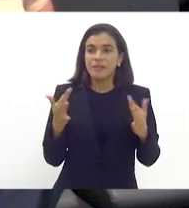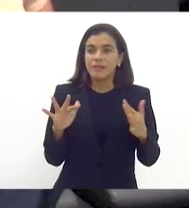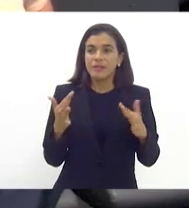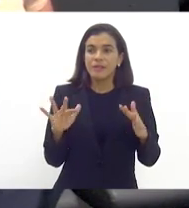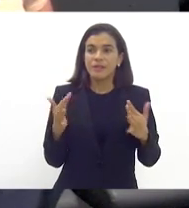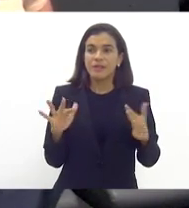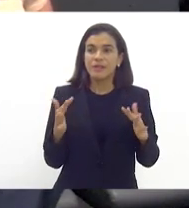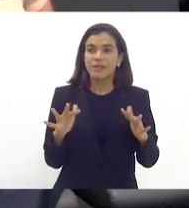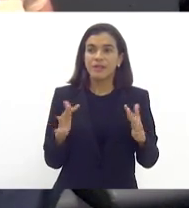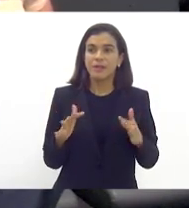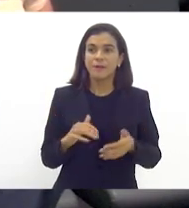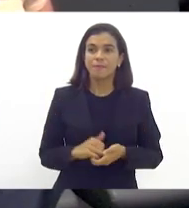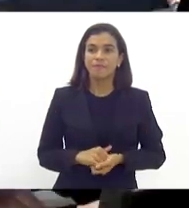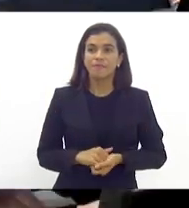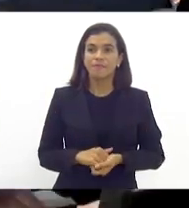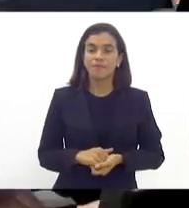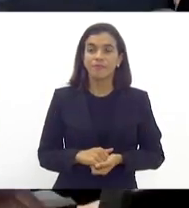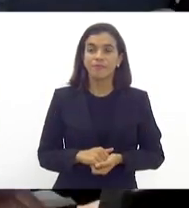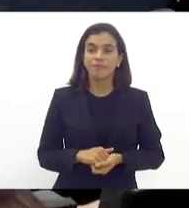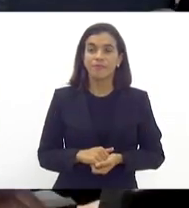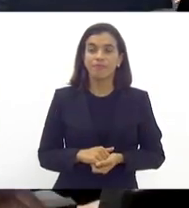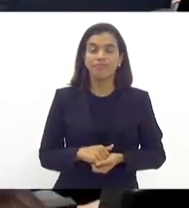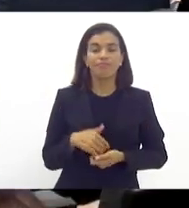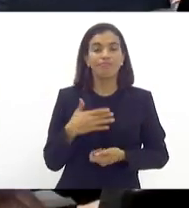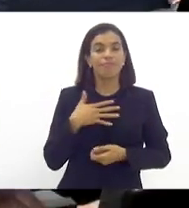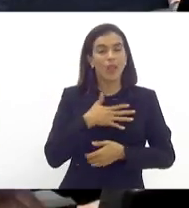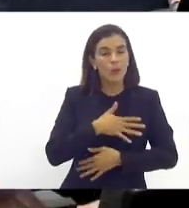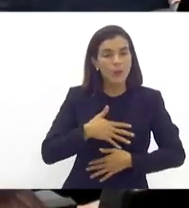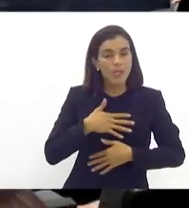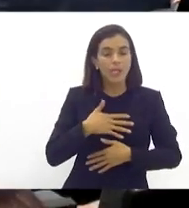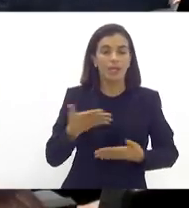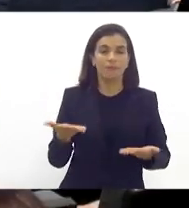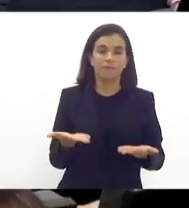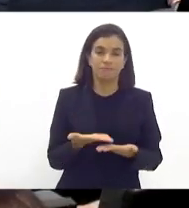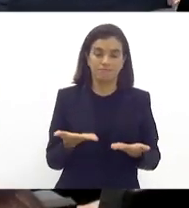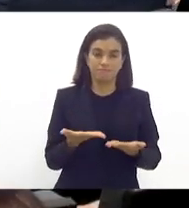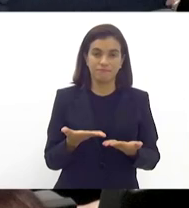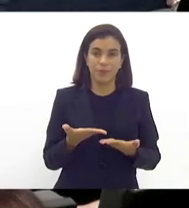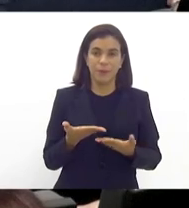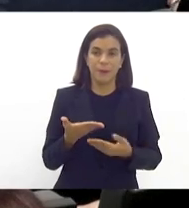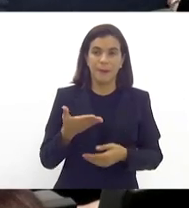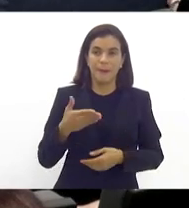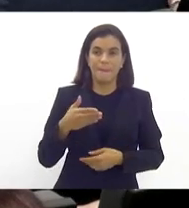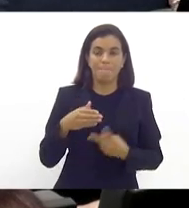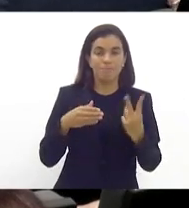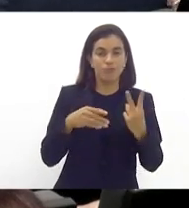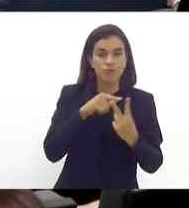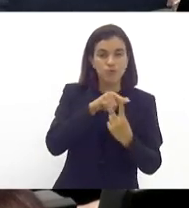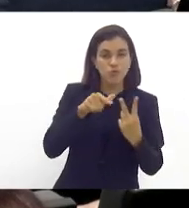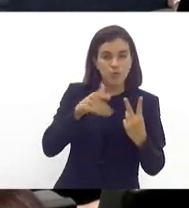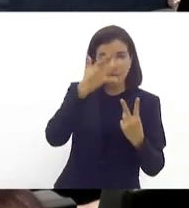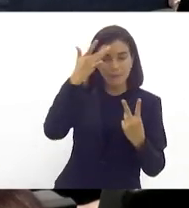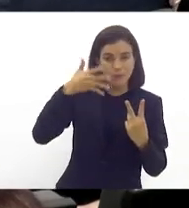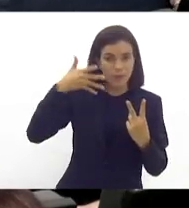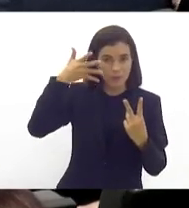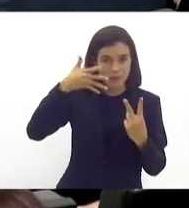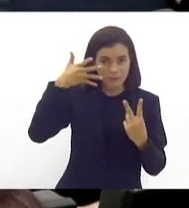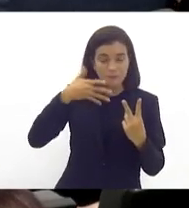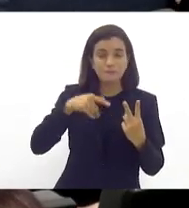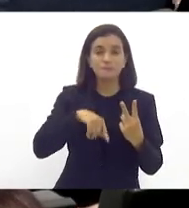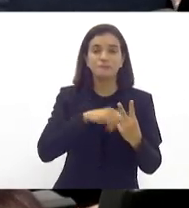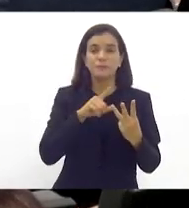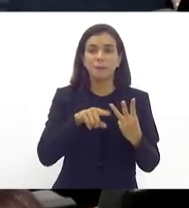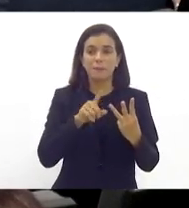Vereador eu queria Como eu disse agora passar a palavra a gente tem algumas pessoas para ouvir depois as mães também os